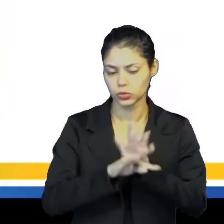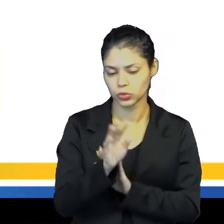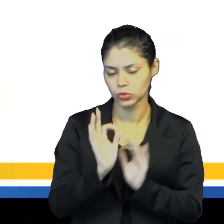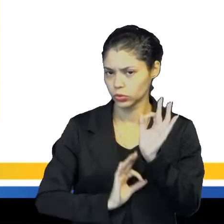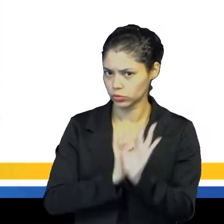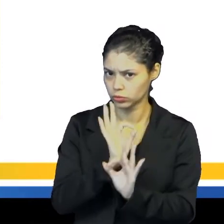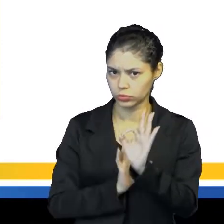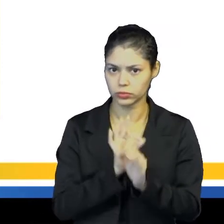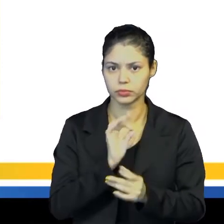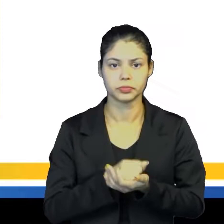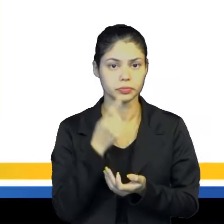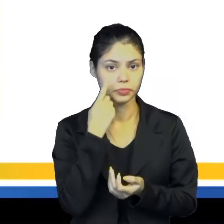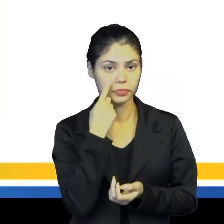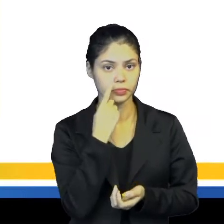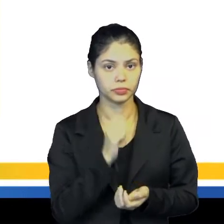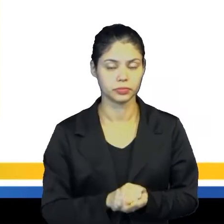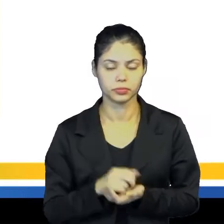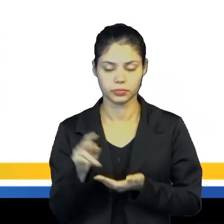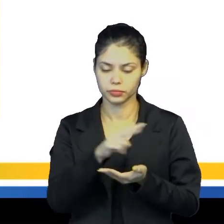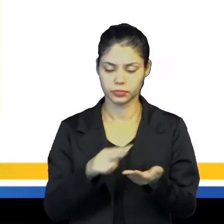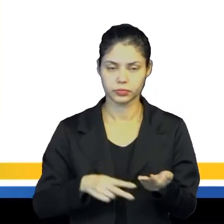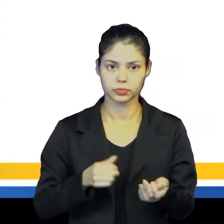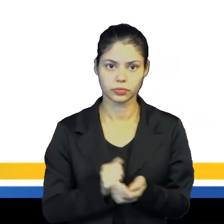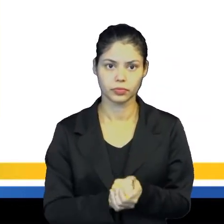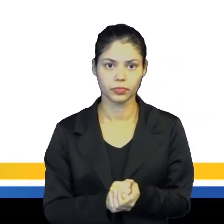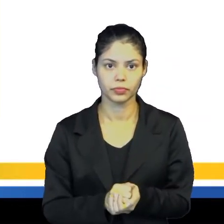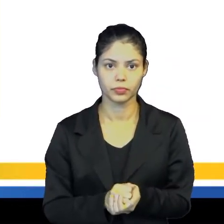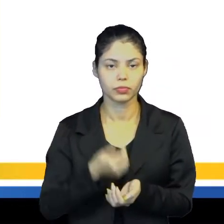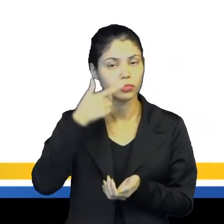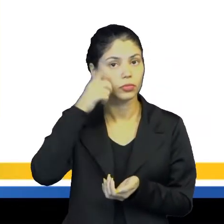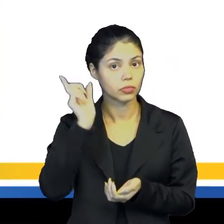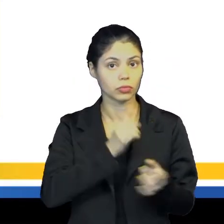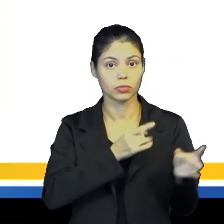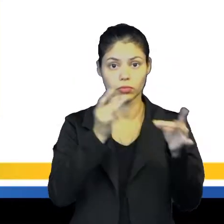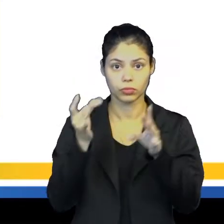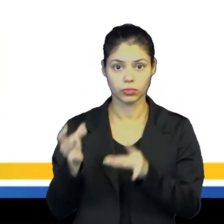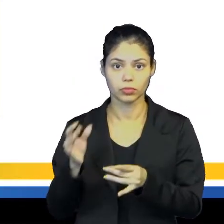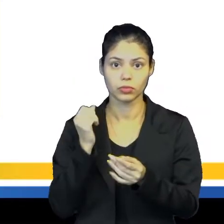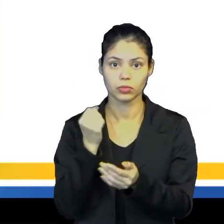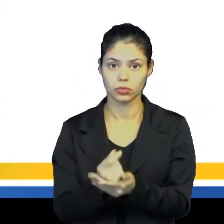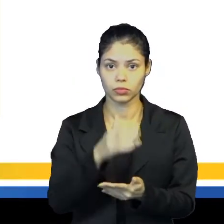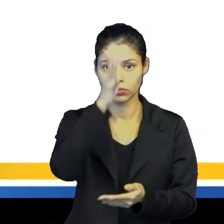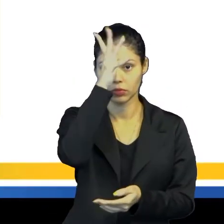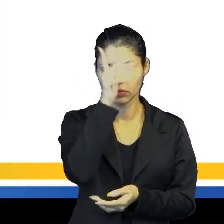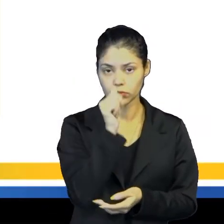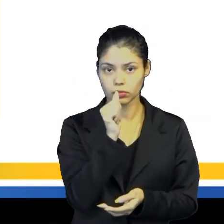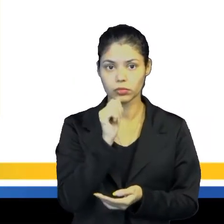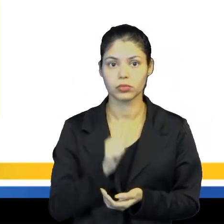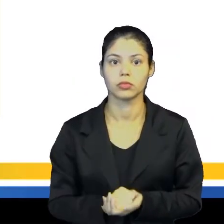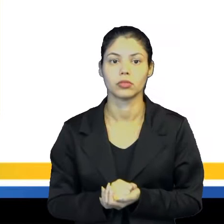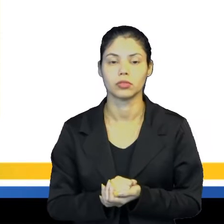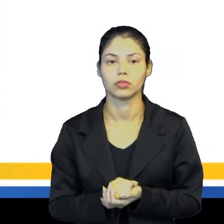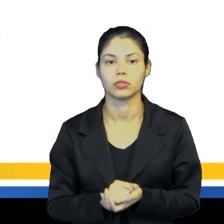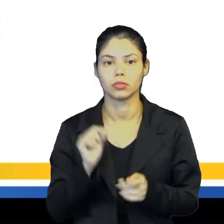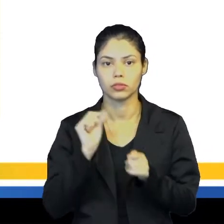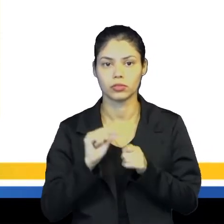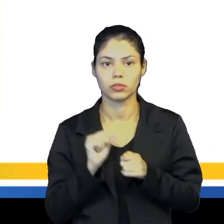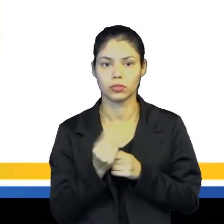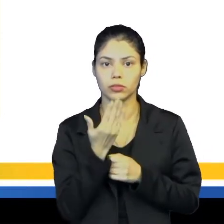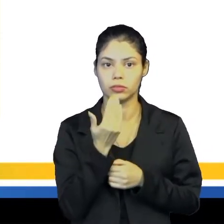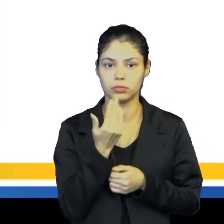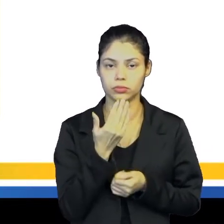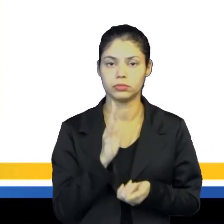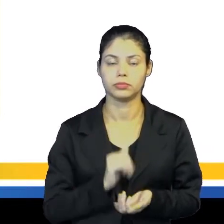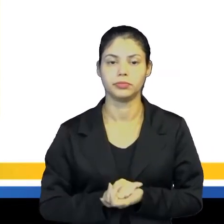está organizado. Vamos para a leitura. Ontem fui ao mercado e comprei uma galinha para fazer